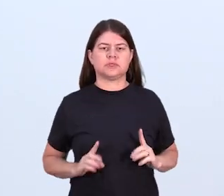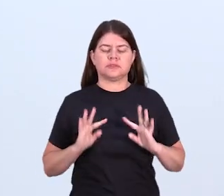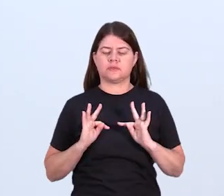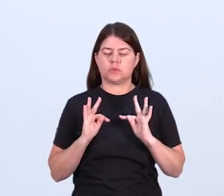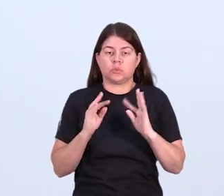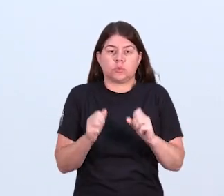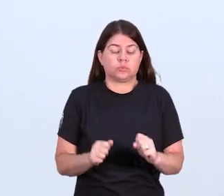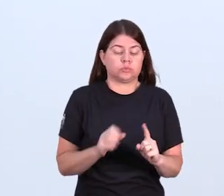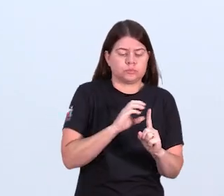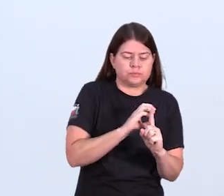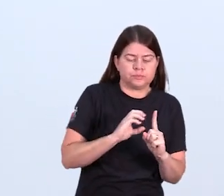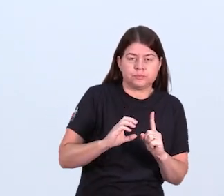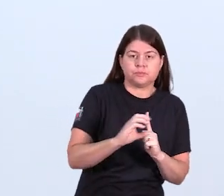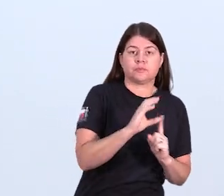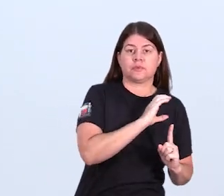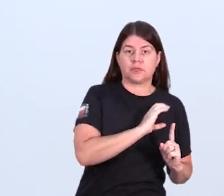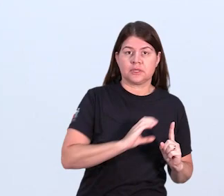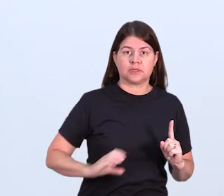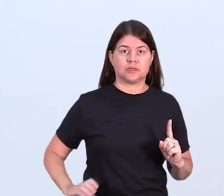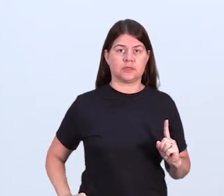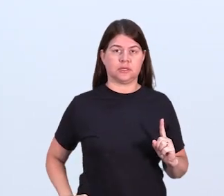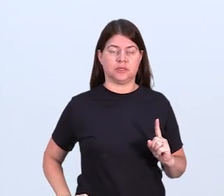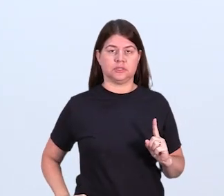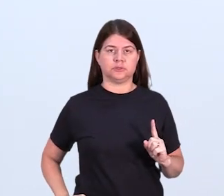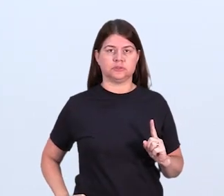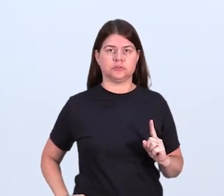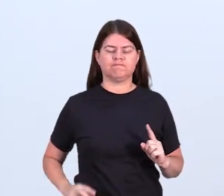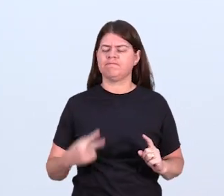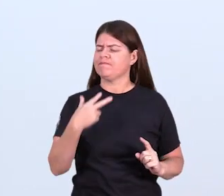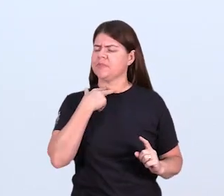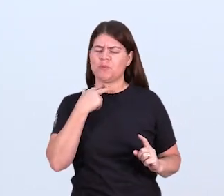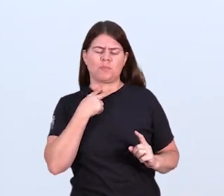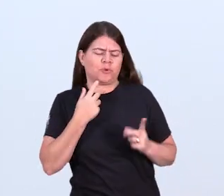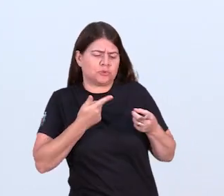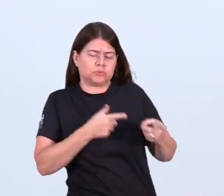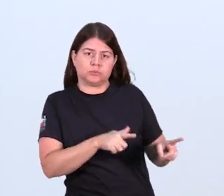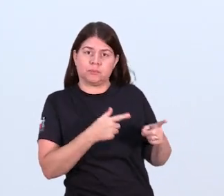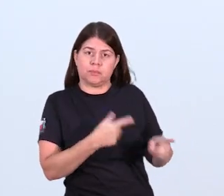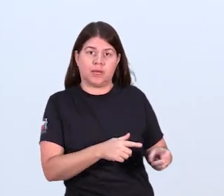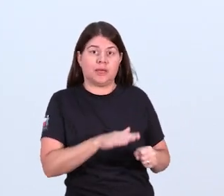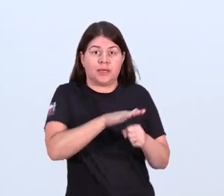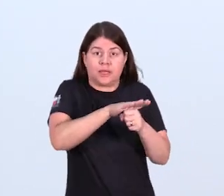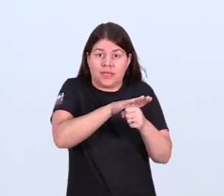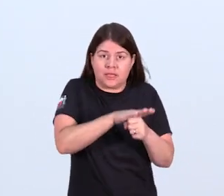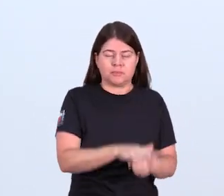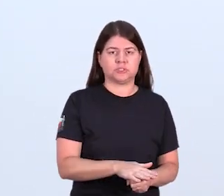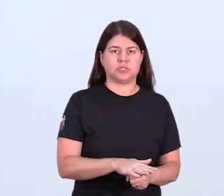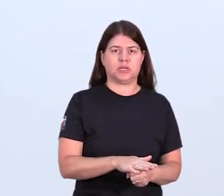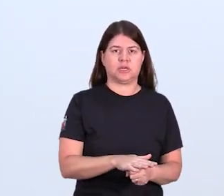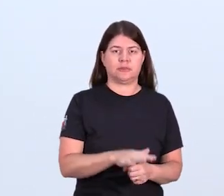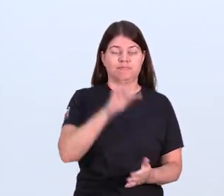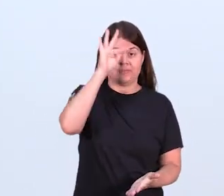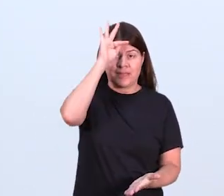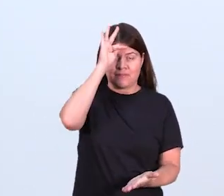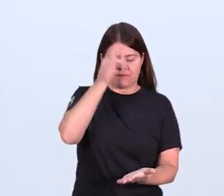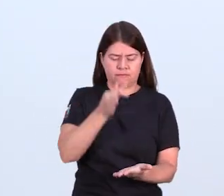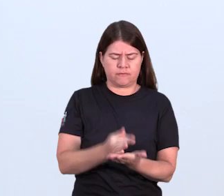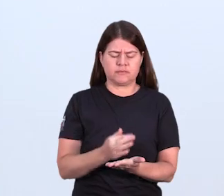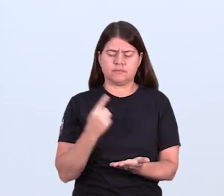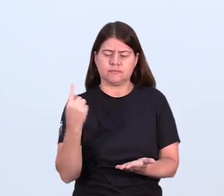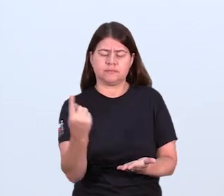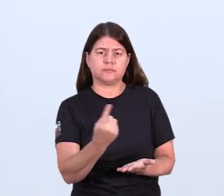a todas as festas cristãs. Vilipêndio, zombaria, nada é permitido com a